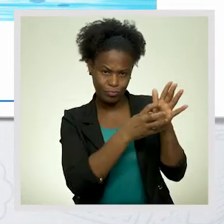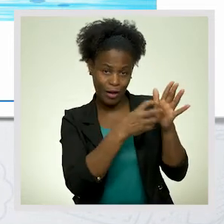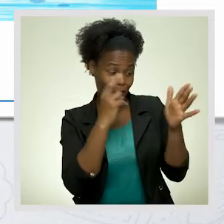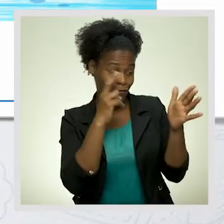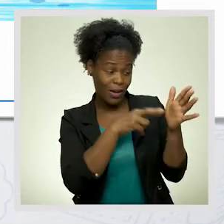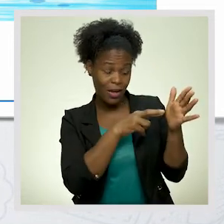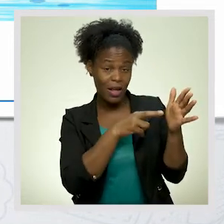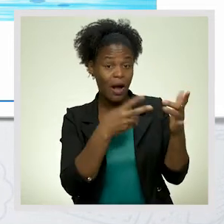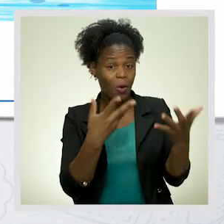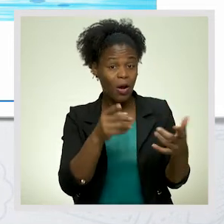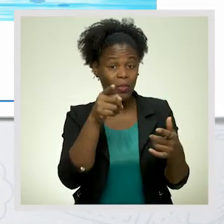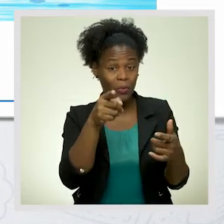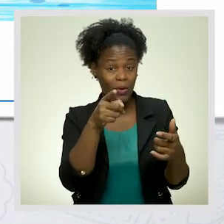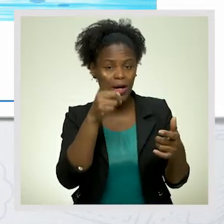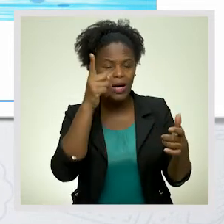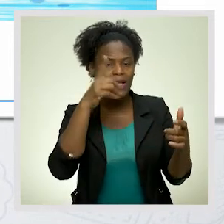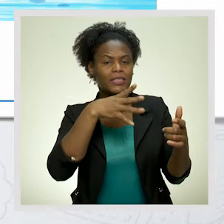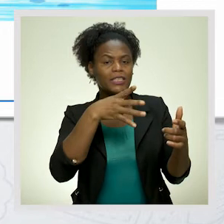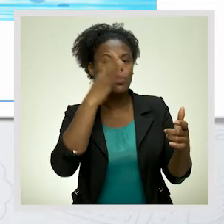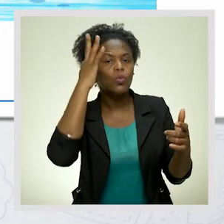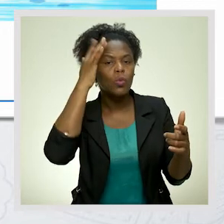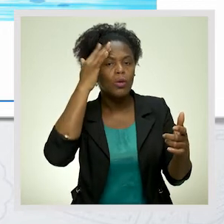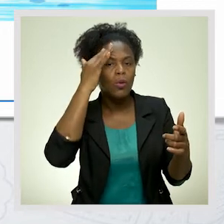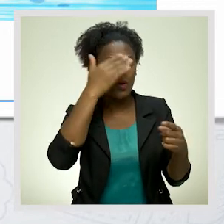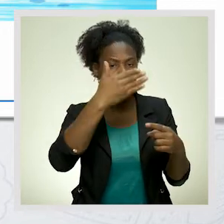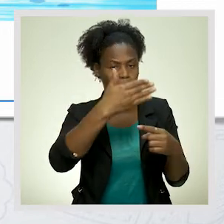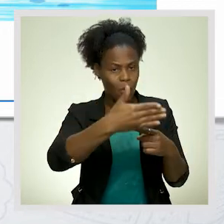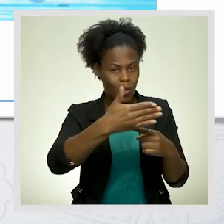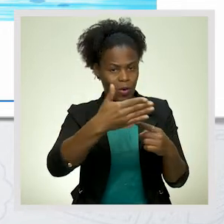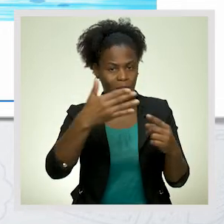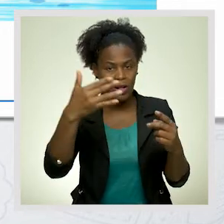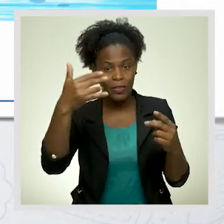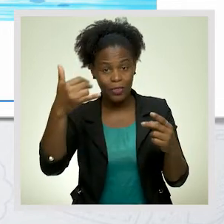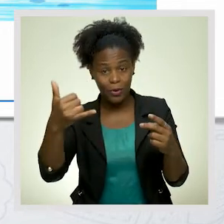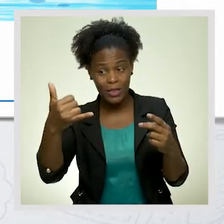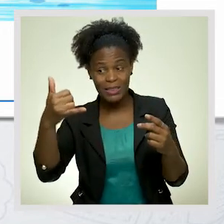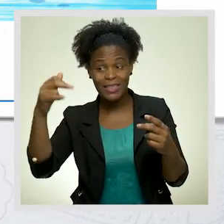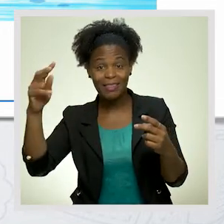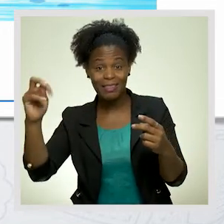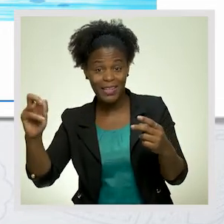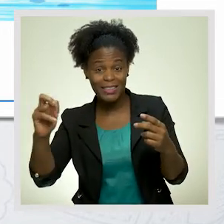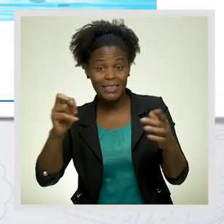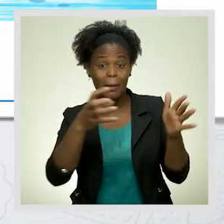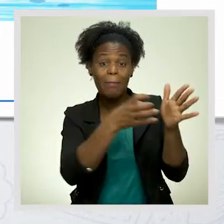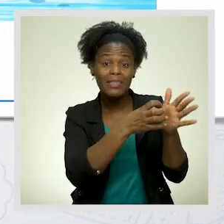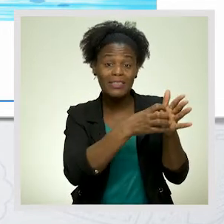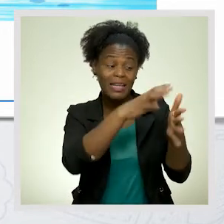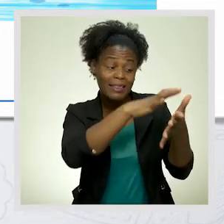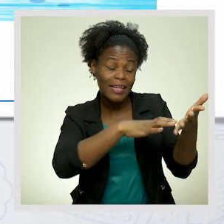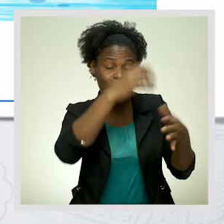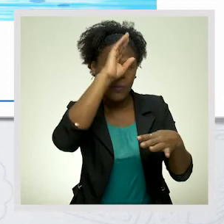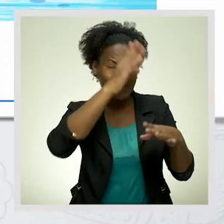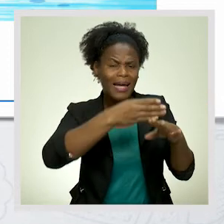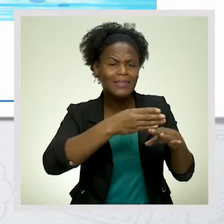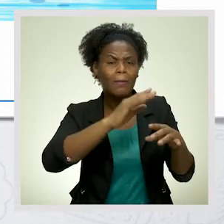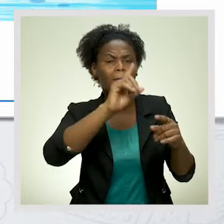Enumerem-nas de 1 a 3, de acordo com a ordem dos acontecimentos no texto. Estão